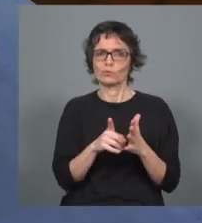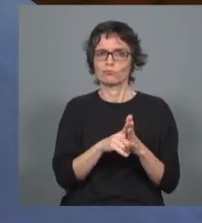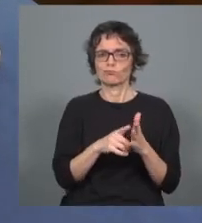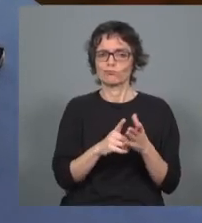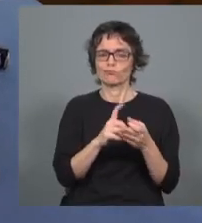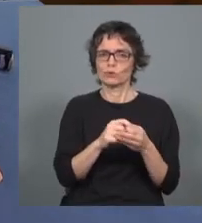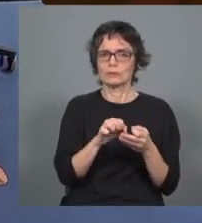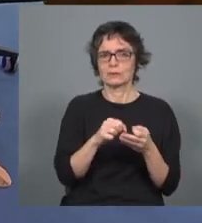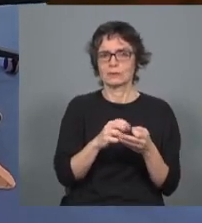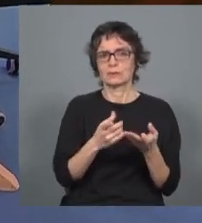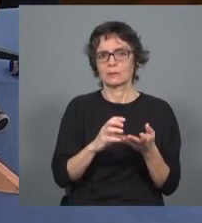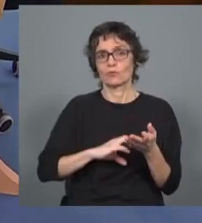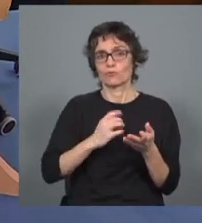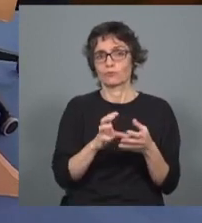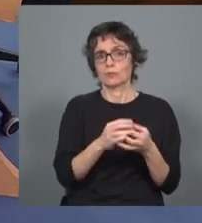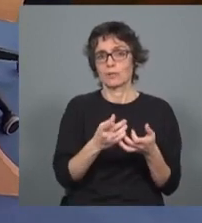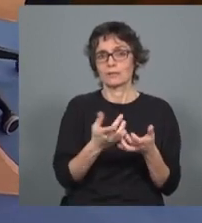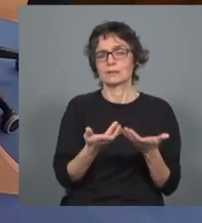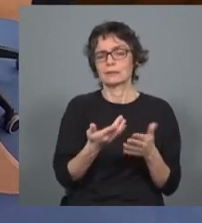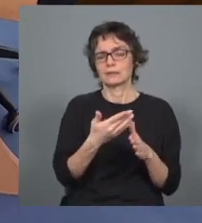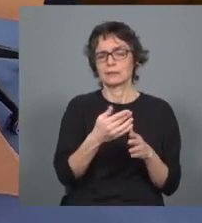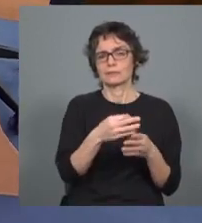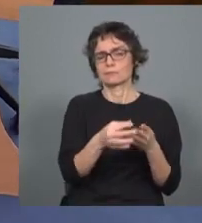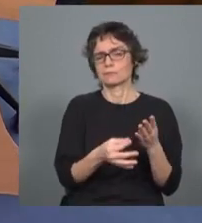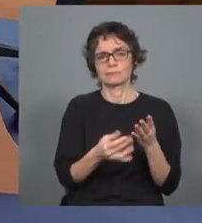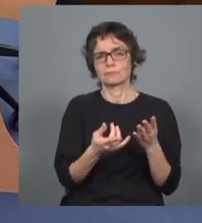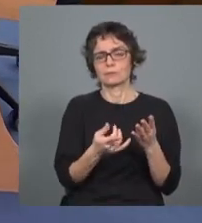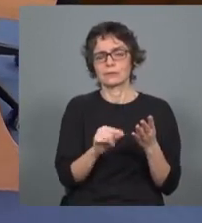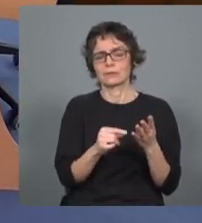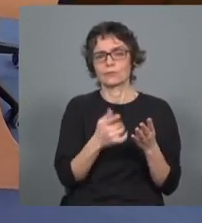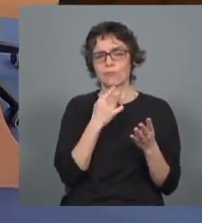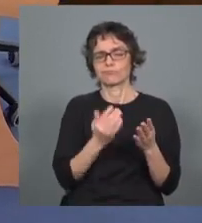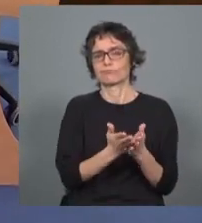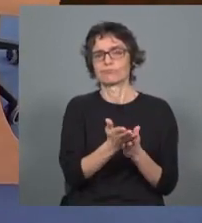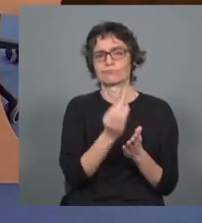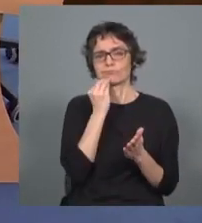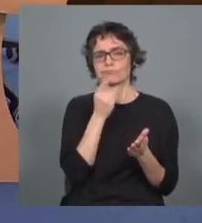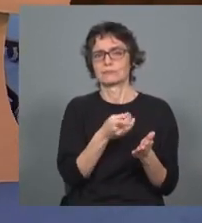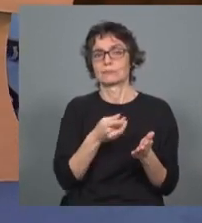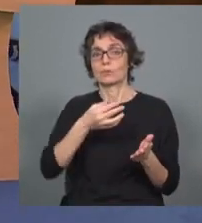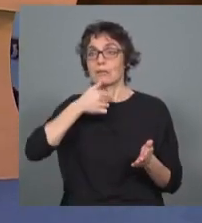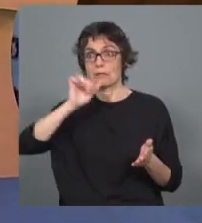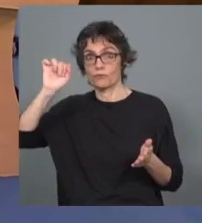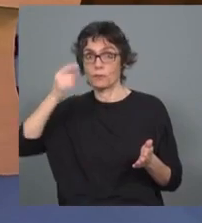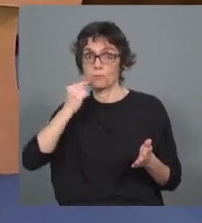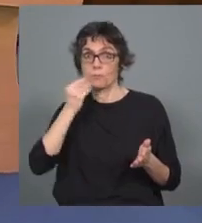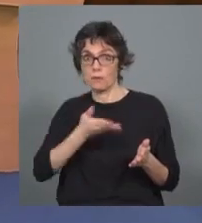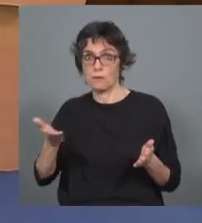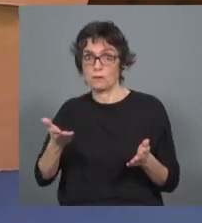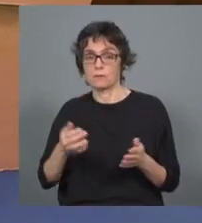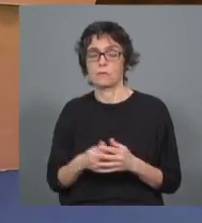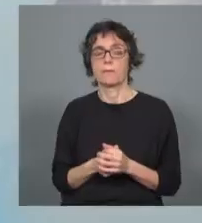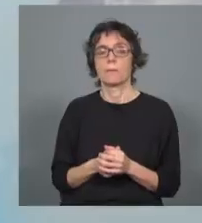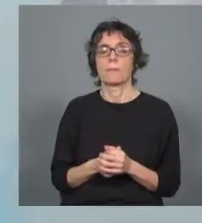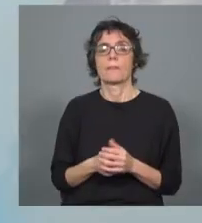da confiança. A legalidade, a reserva de lei, etc., e o princípio da confiança. E, portanto, foi isso que foi decidido pelo Tribunal Constitucional. E é isso que, de